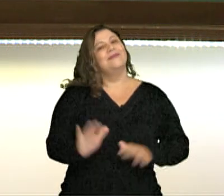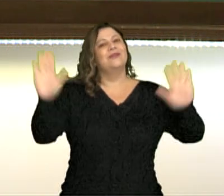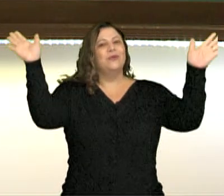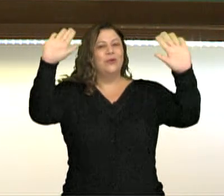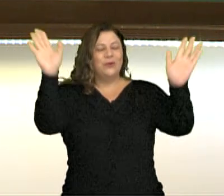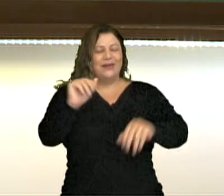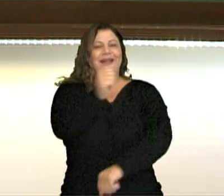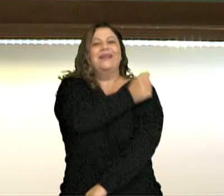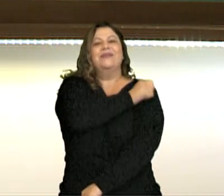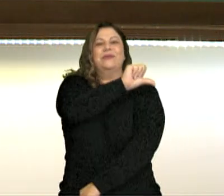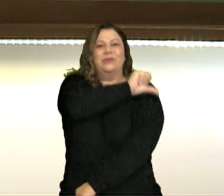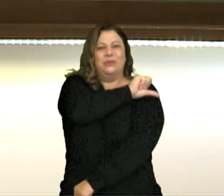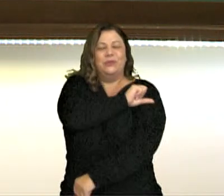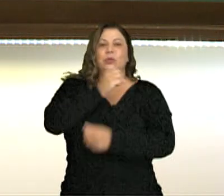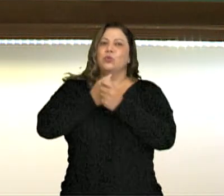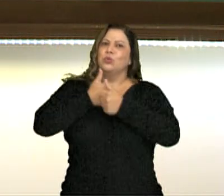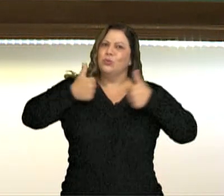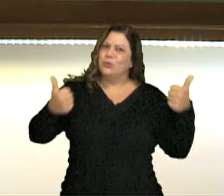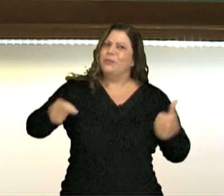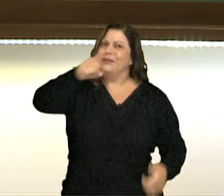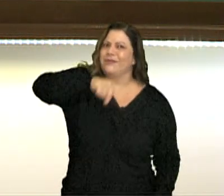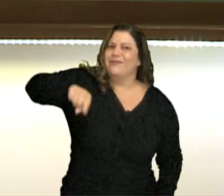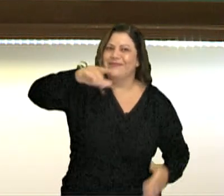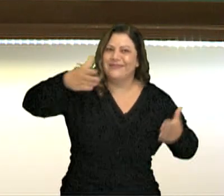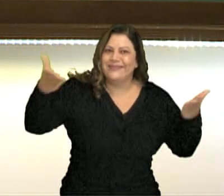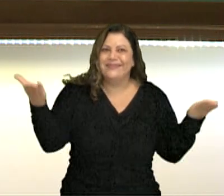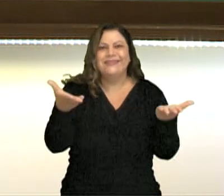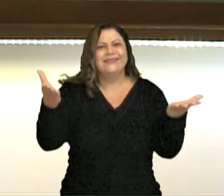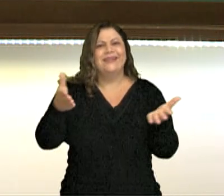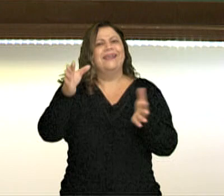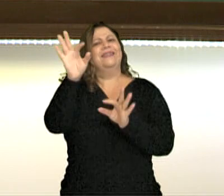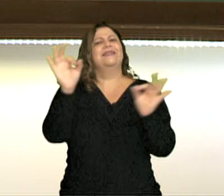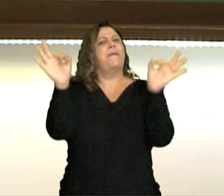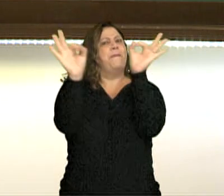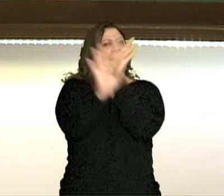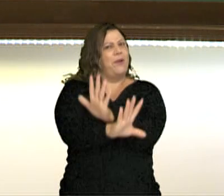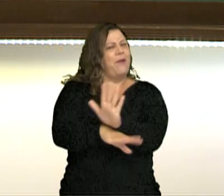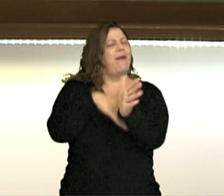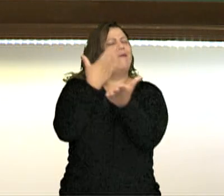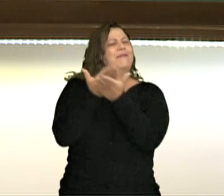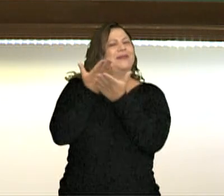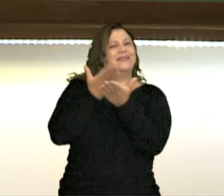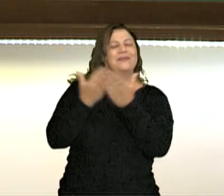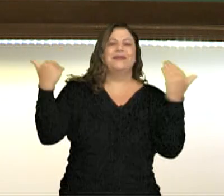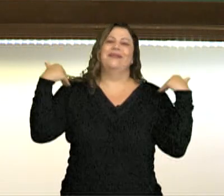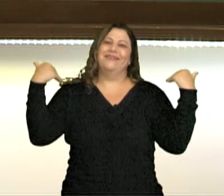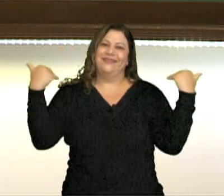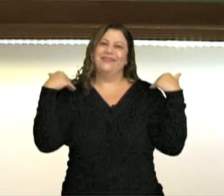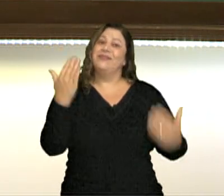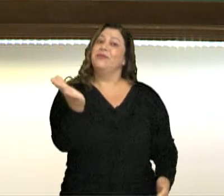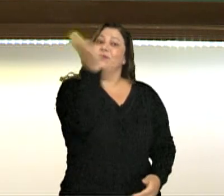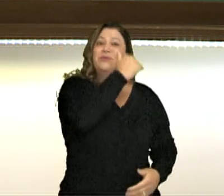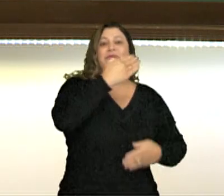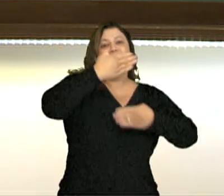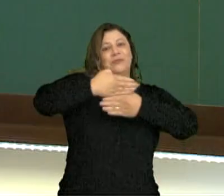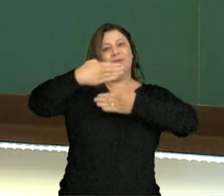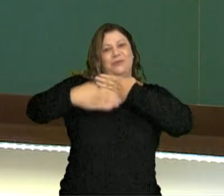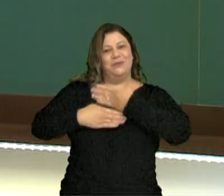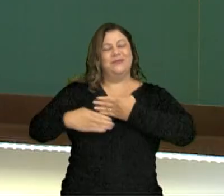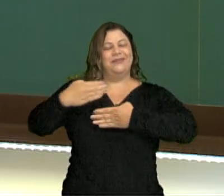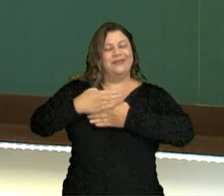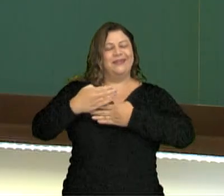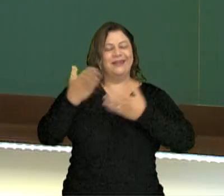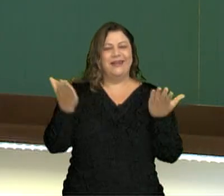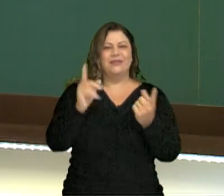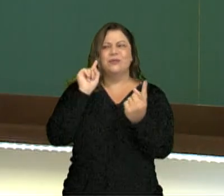Olá, estudantes do nono ano! Tudo bem com vocês? Preparados para mais uma aula de Educação Física? Me acompanha no slide. Quais